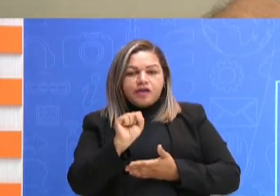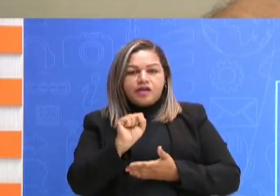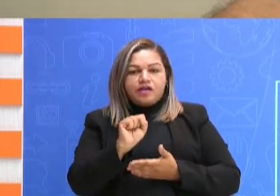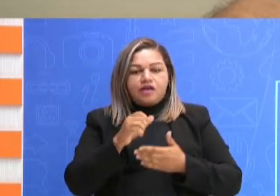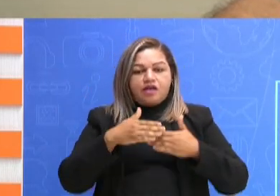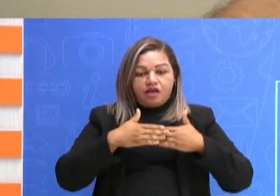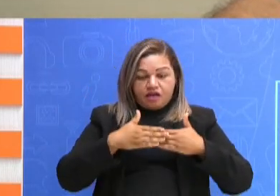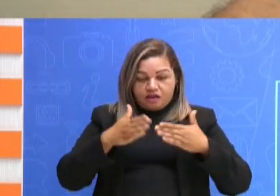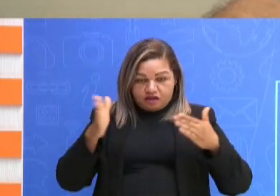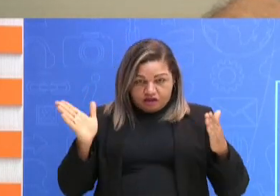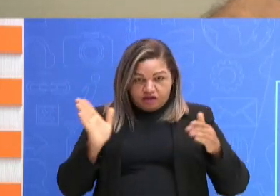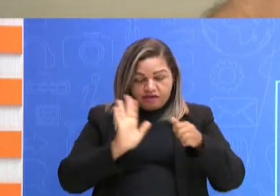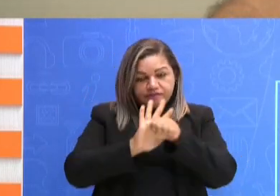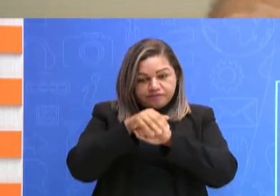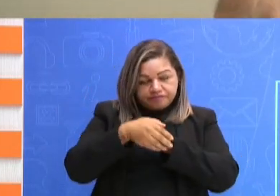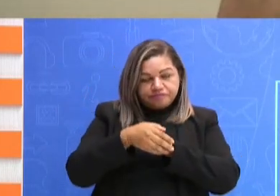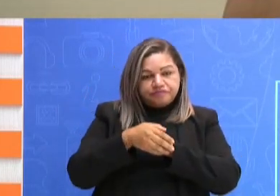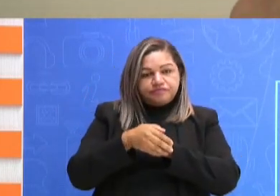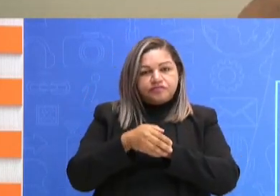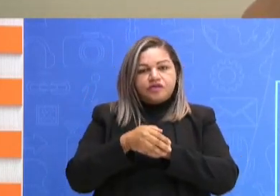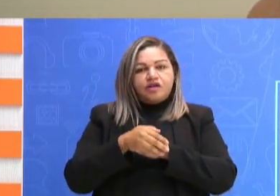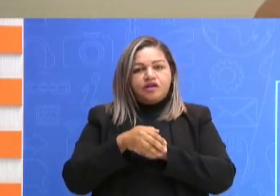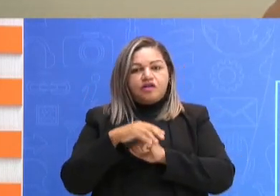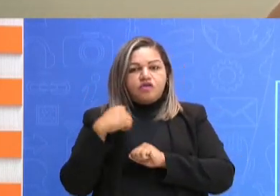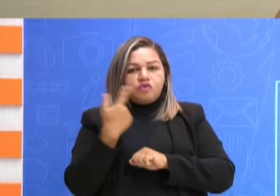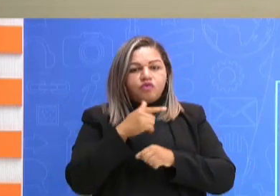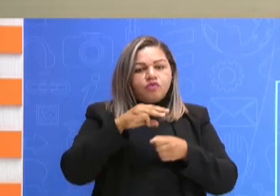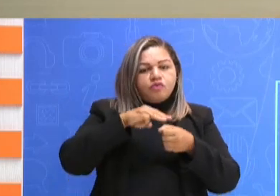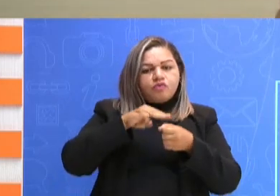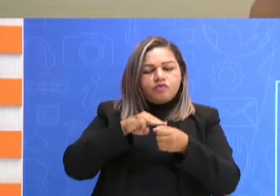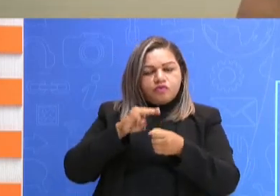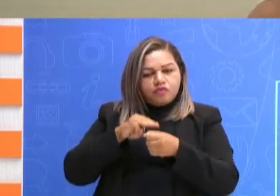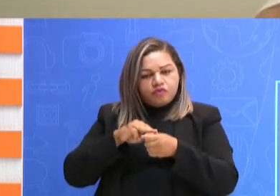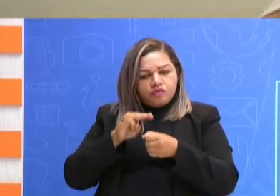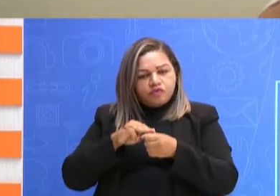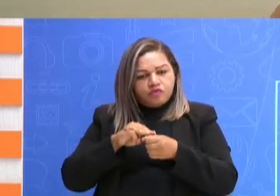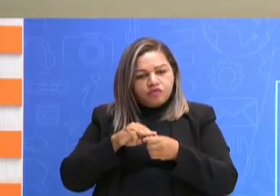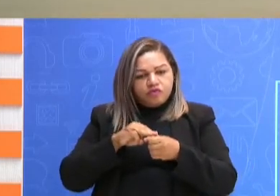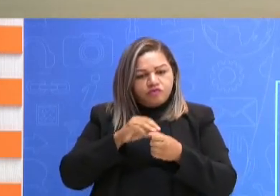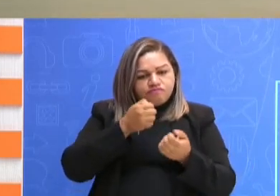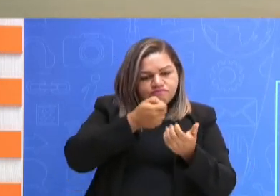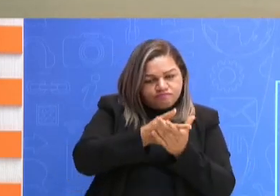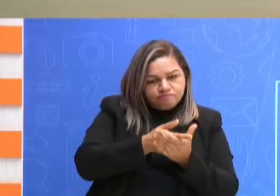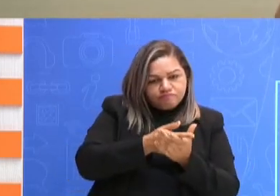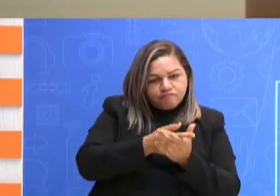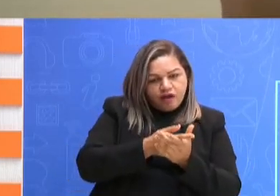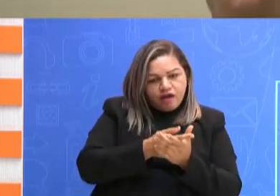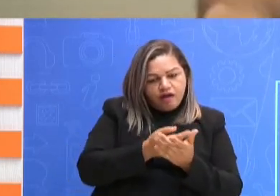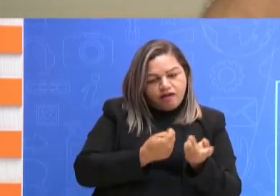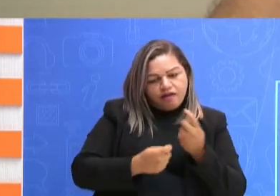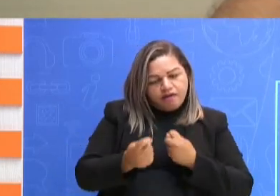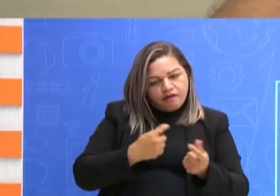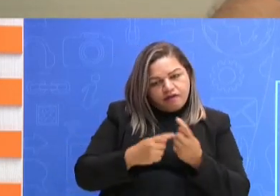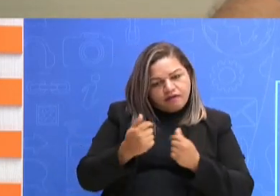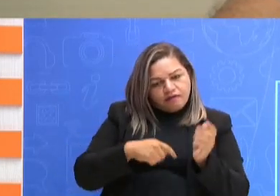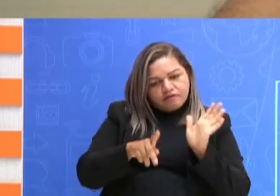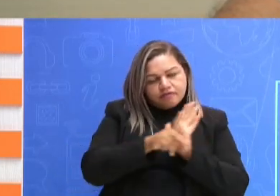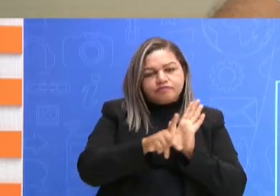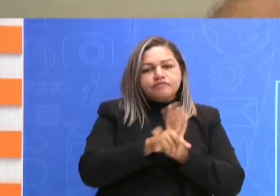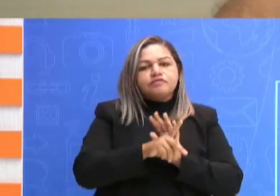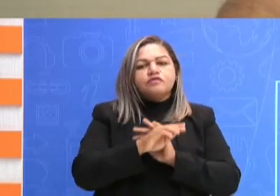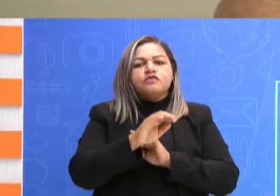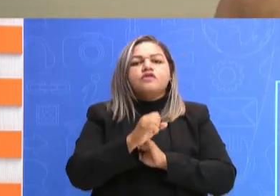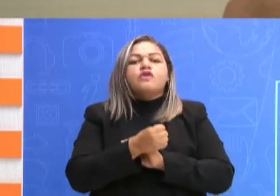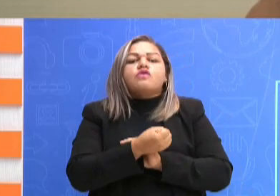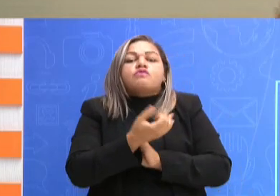A gente chama horário estendido. Tá? O município, ele banca com recurso próprio algumas UBSs à noite Quais